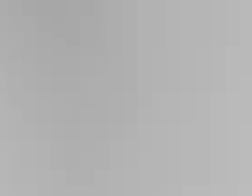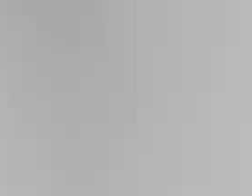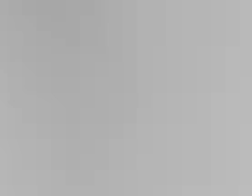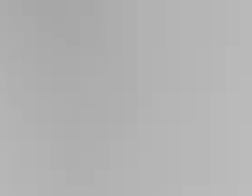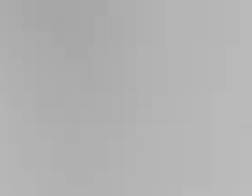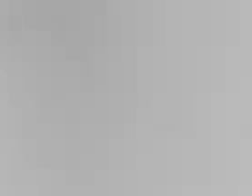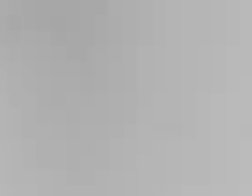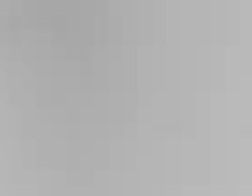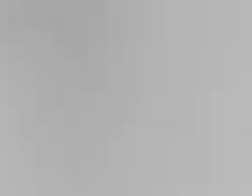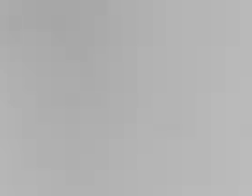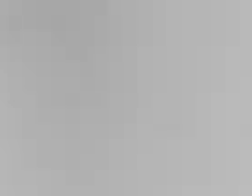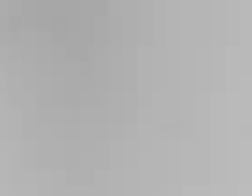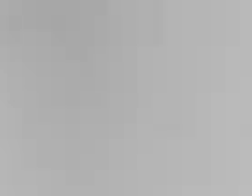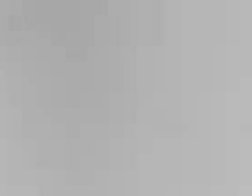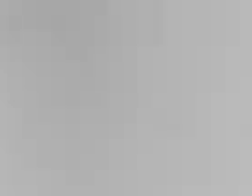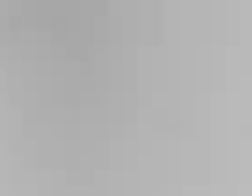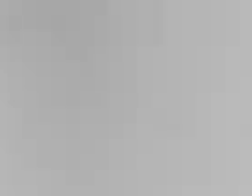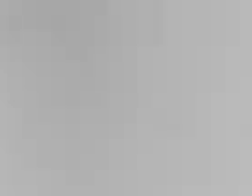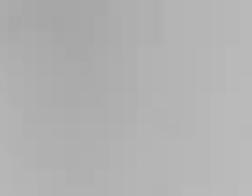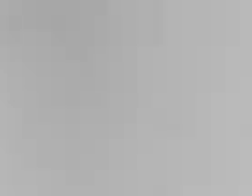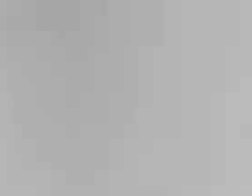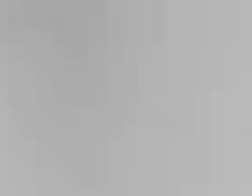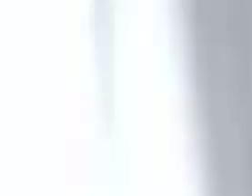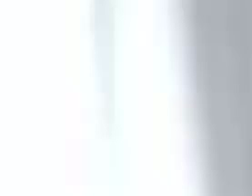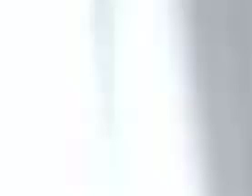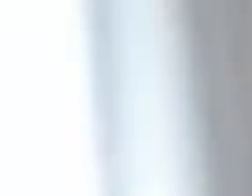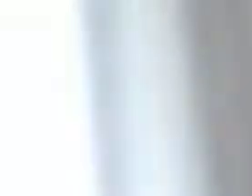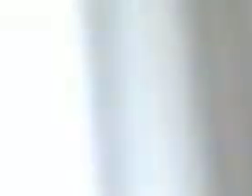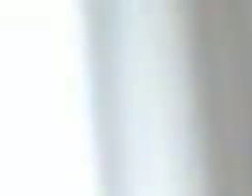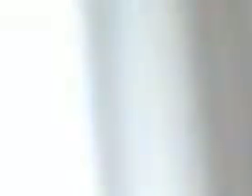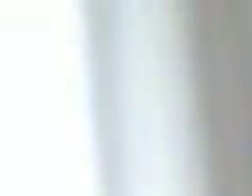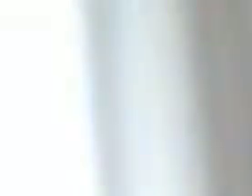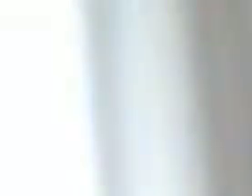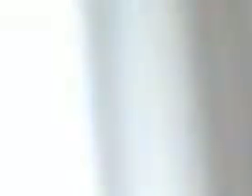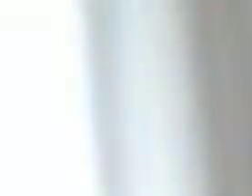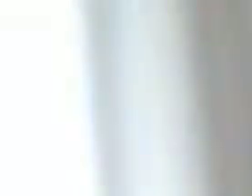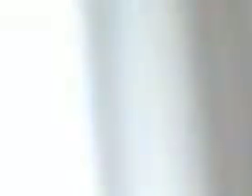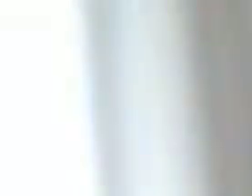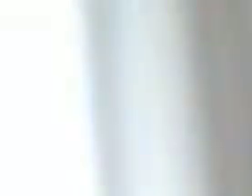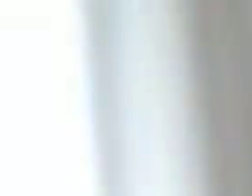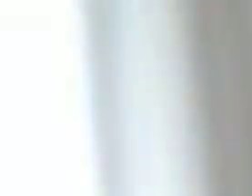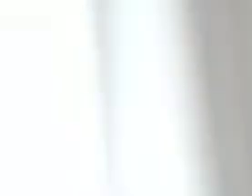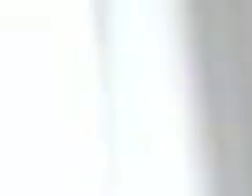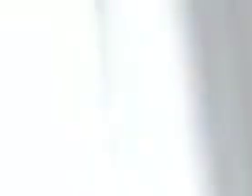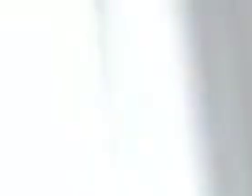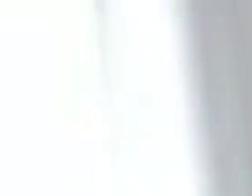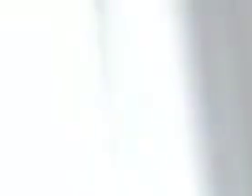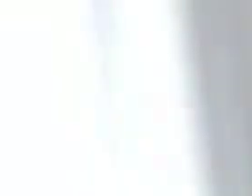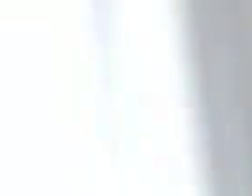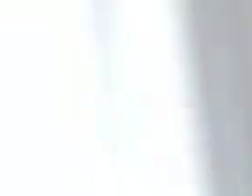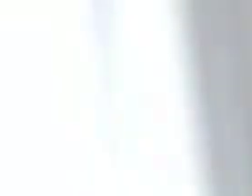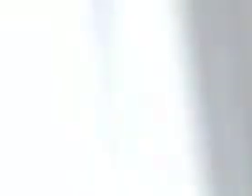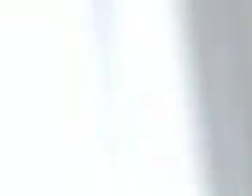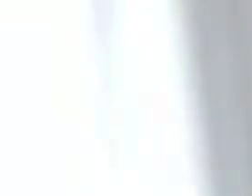algum comentário para a gente encerrar o evento? Eu quero agradecer a participação de todos, fiquei bem feliz com o resultado